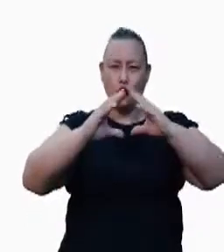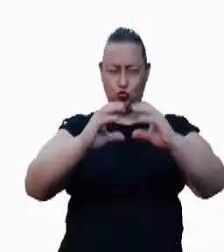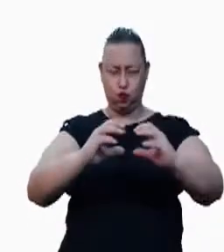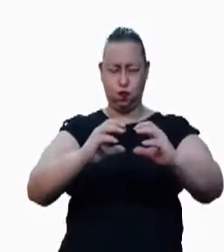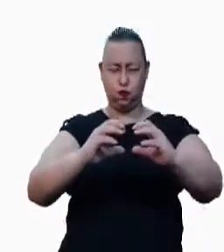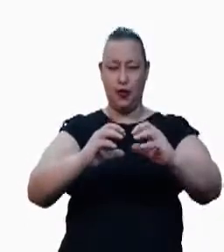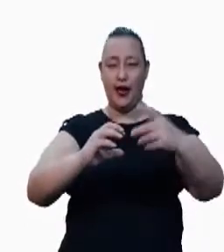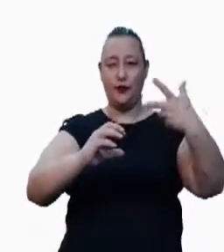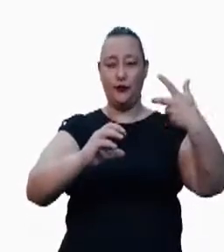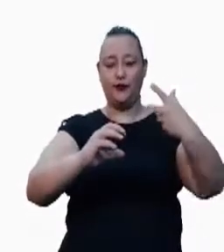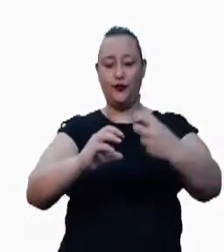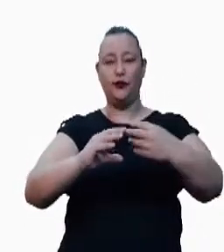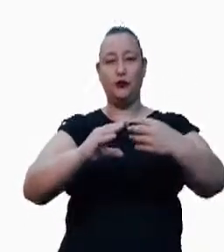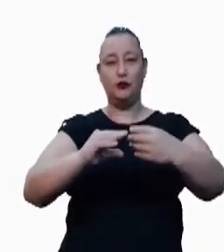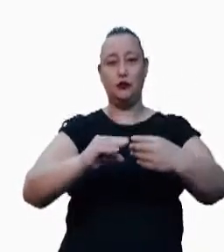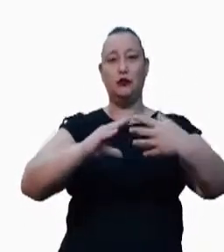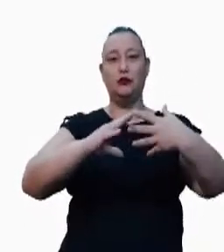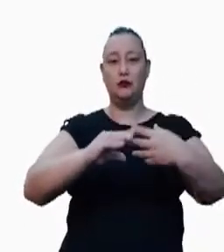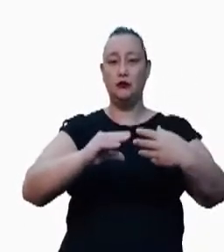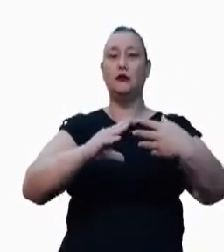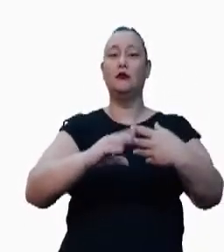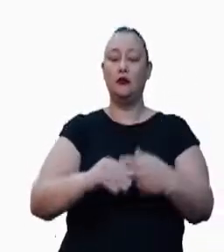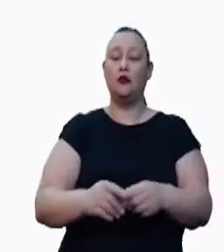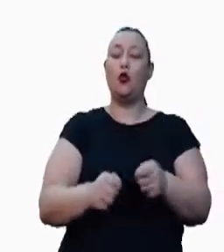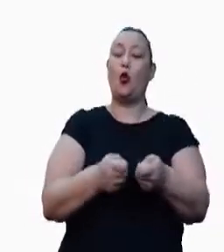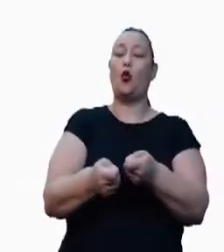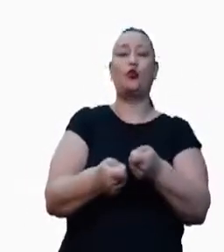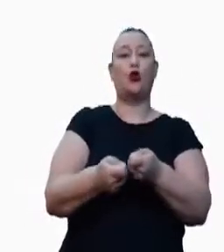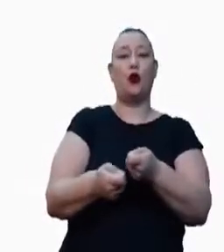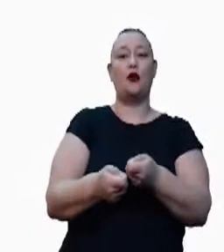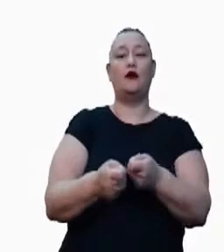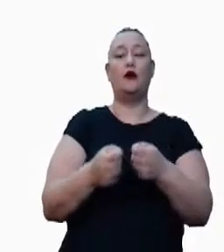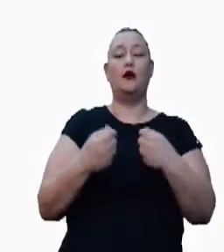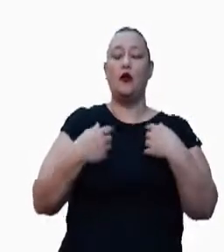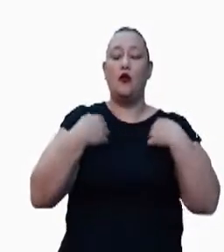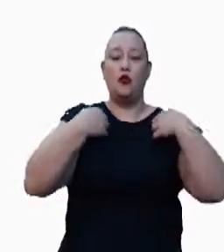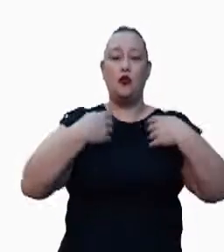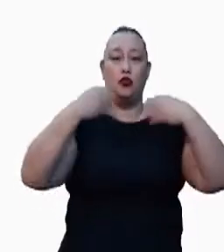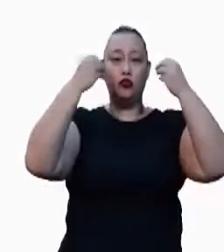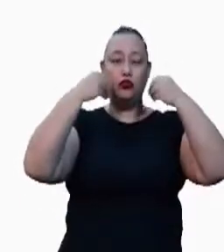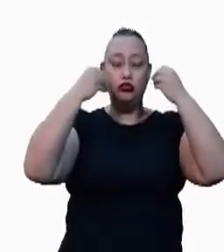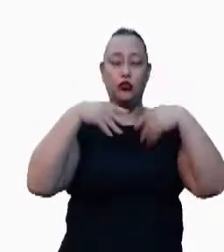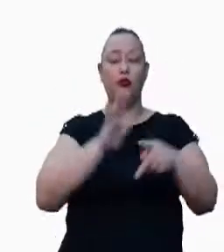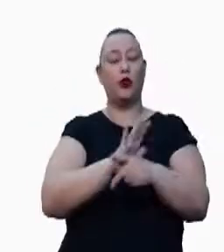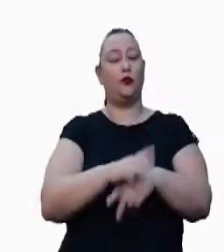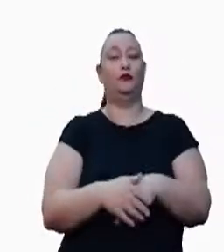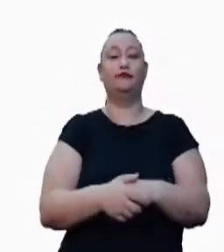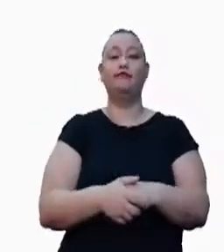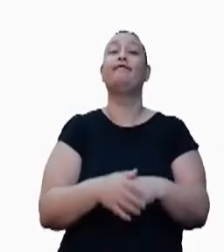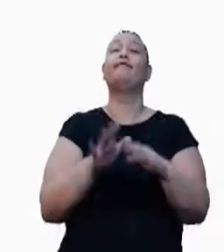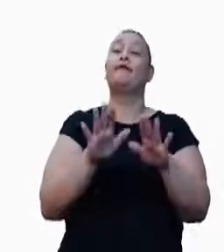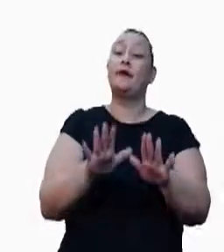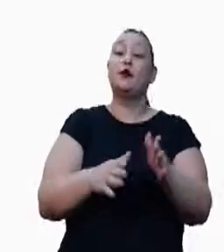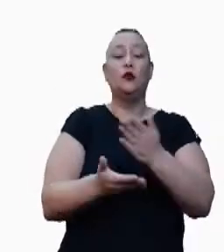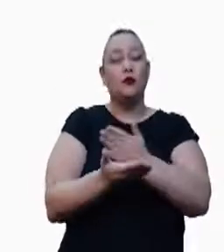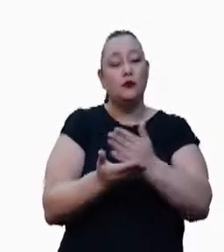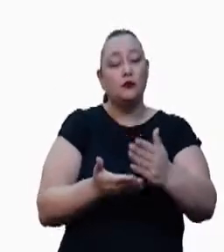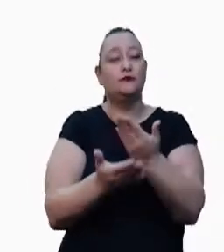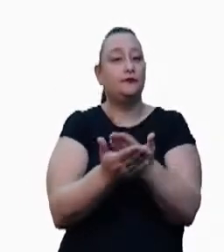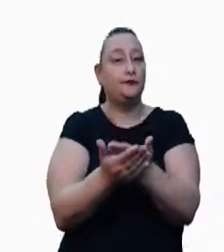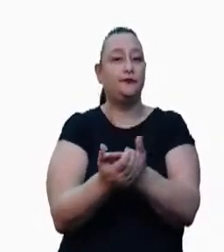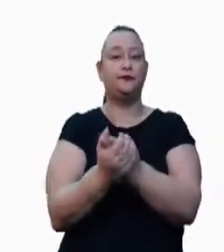eles poderiam, com estudos e com aplicação, controlar o relaxamento desses músculos. Então, foram aí que começaram os